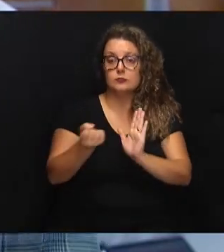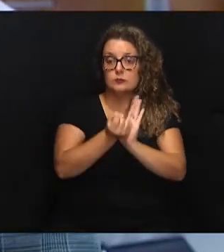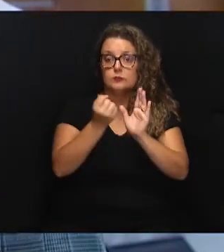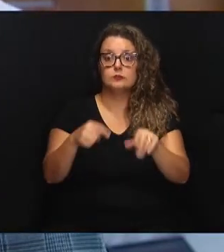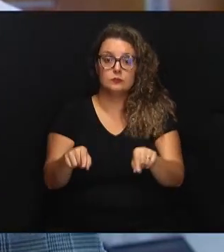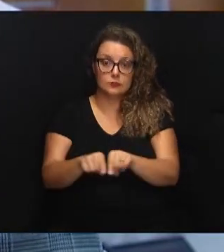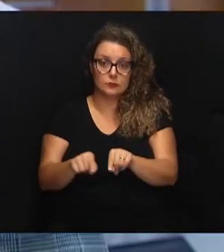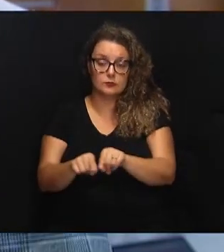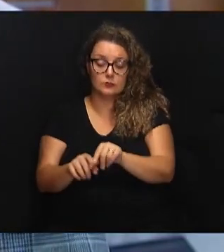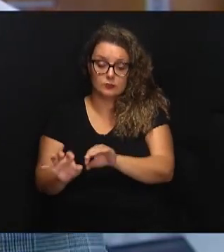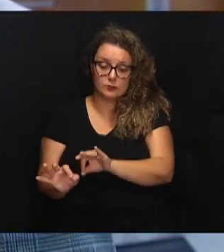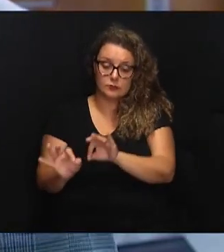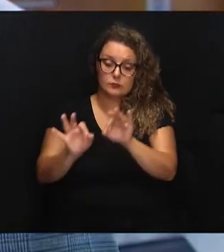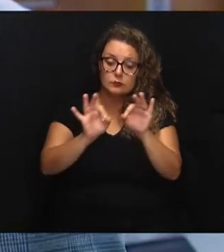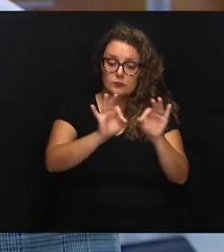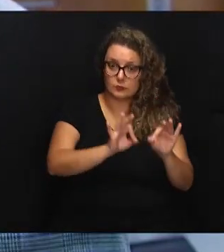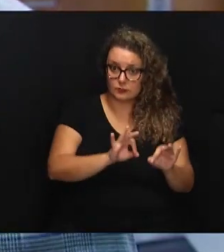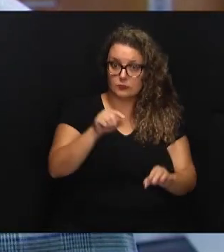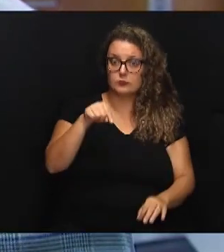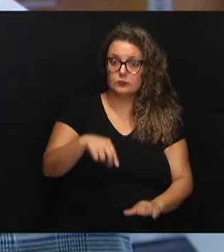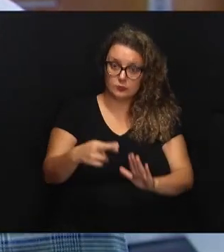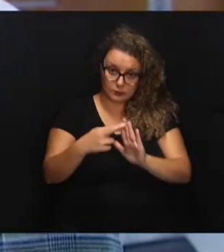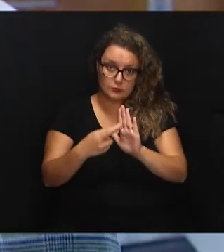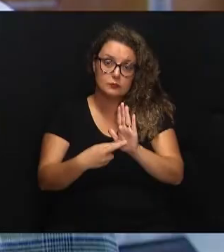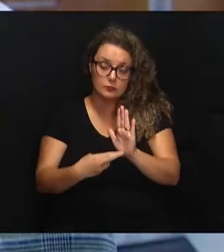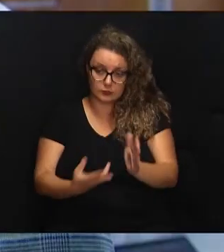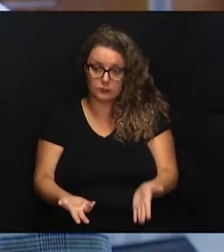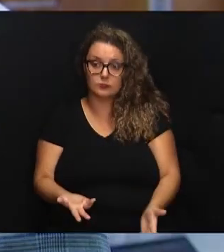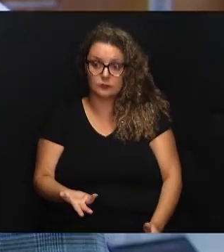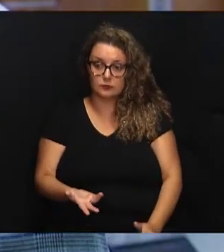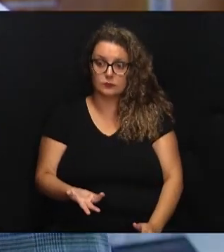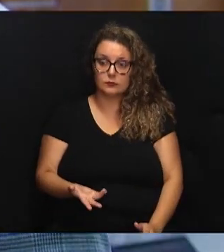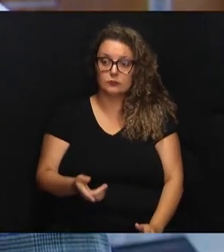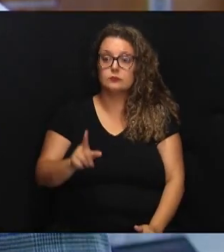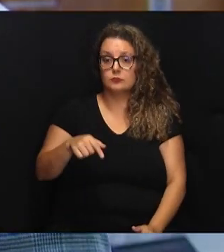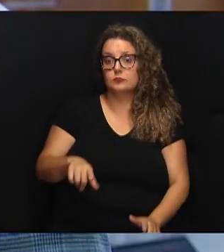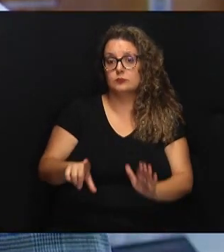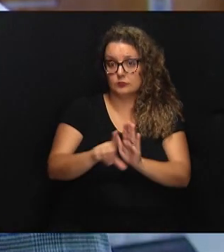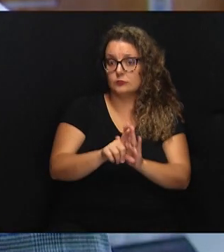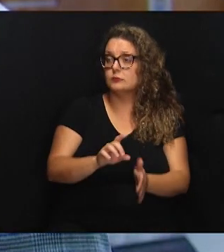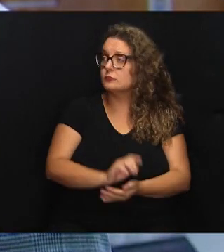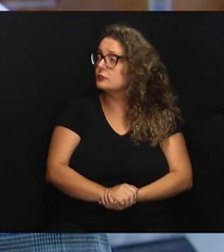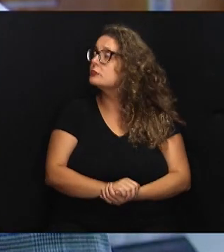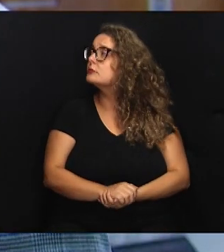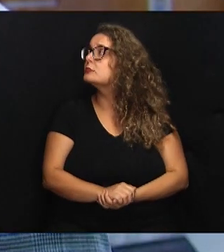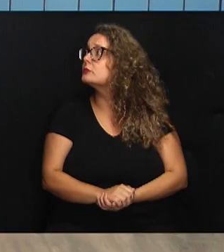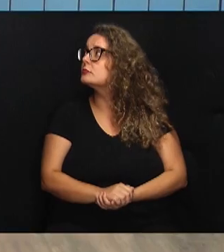também acompanhamento dessas regras, né, que no caso se tornariam lei.